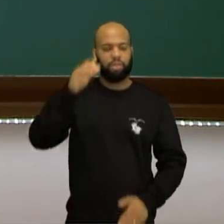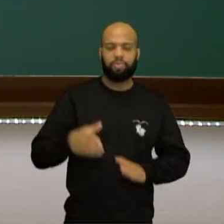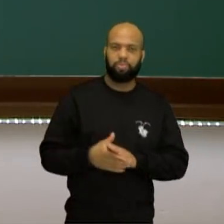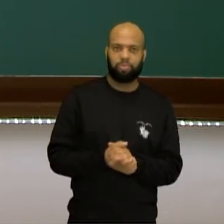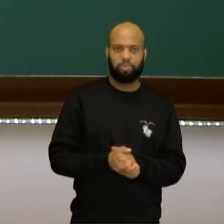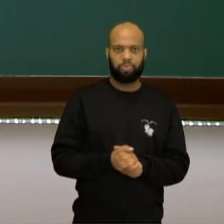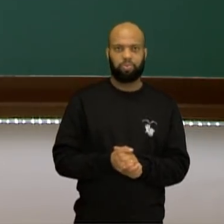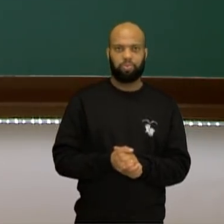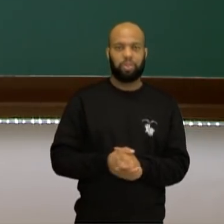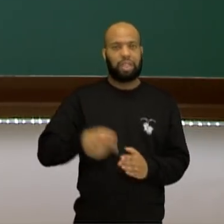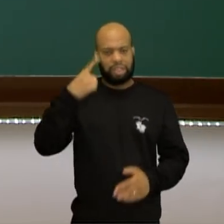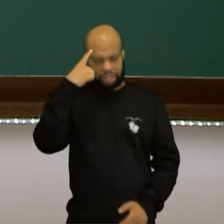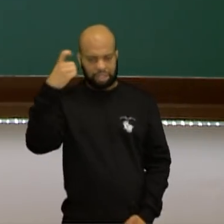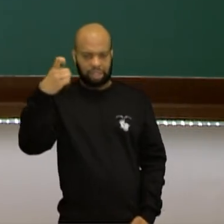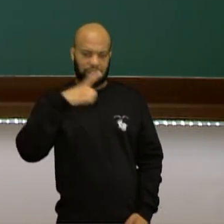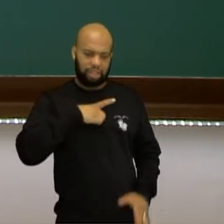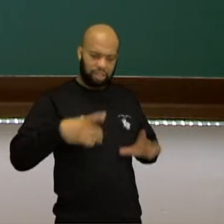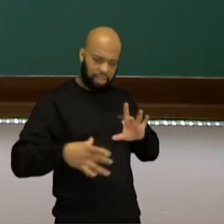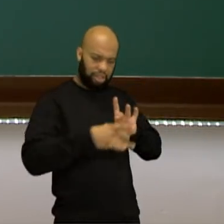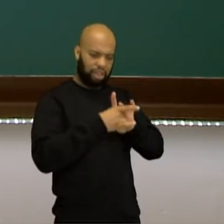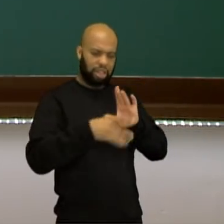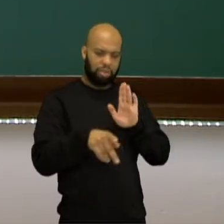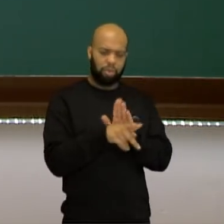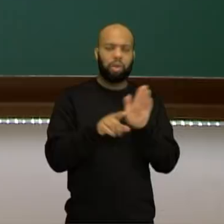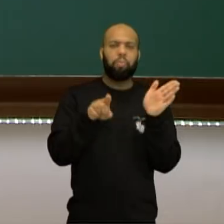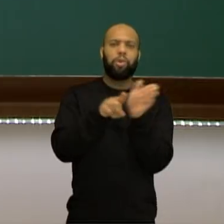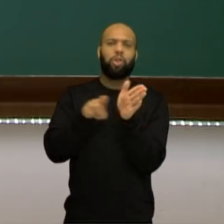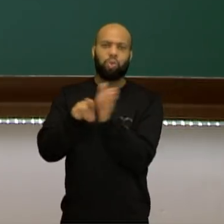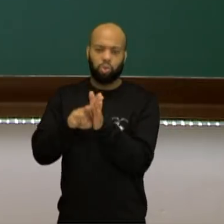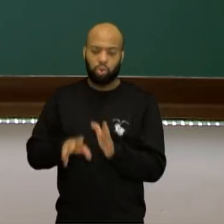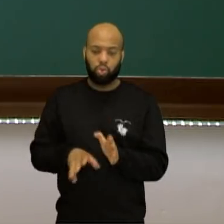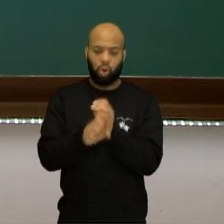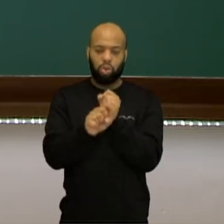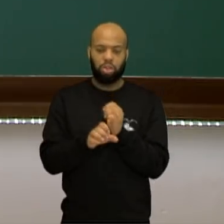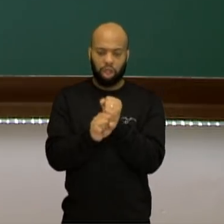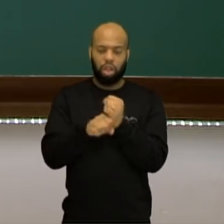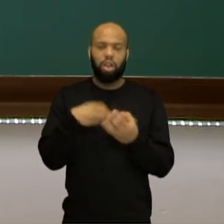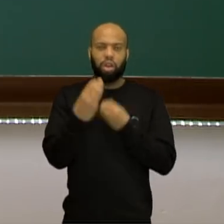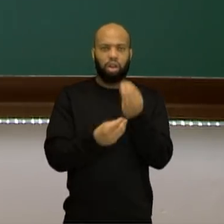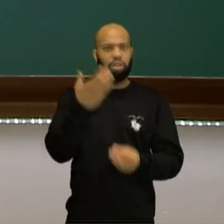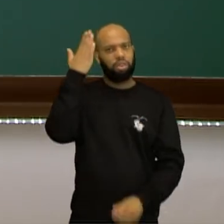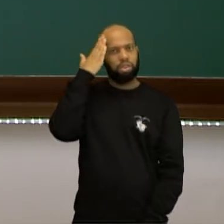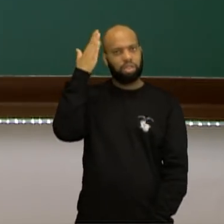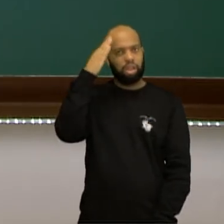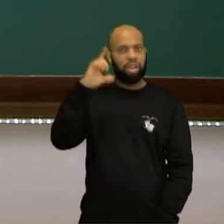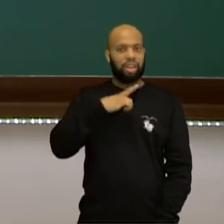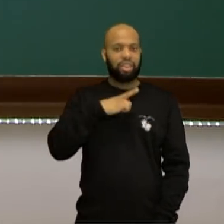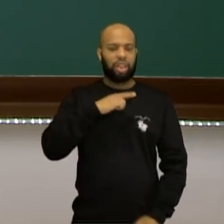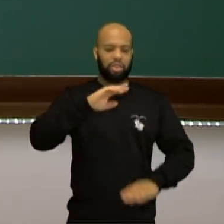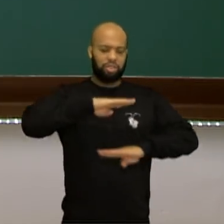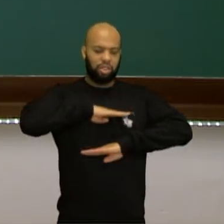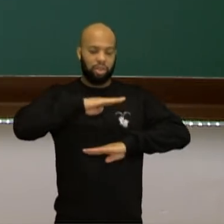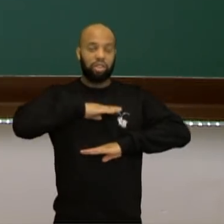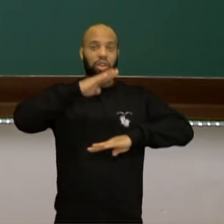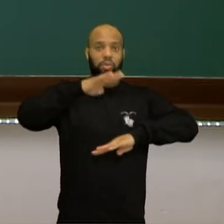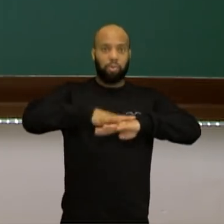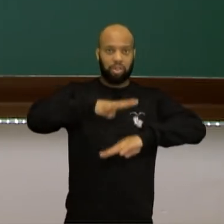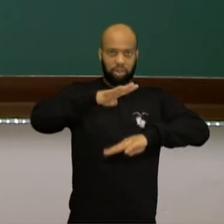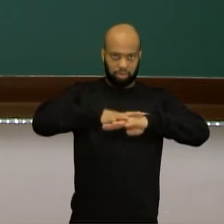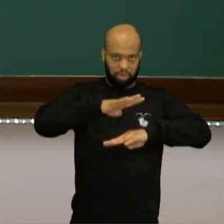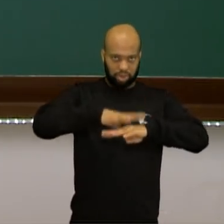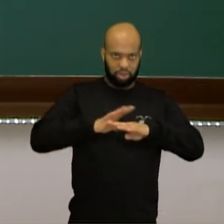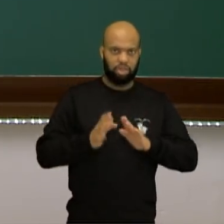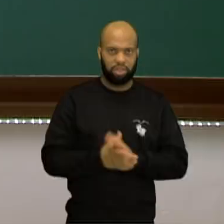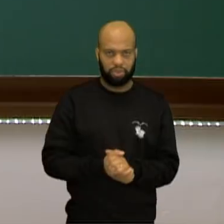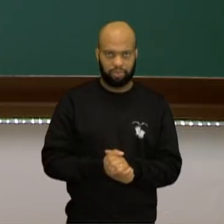as ideias envolvidas na subtração? Quando que eu sei que um problema matemático está falando da subtração? Então, quais são